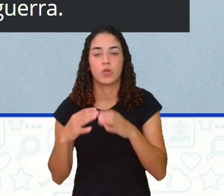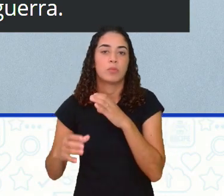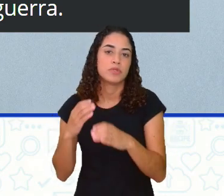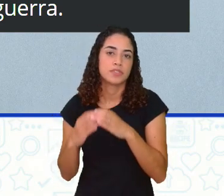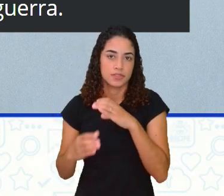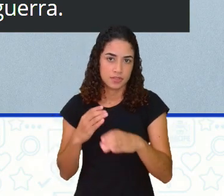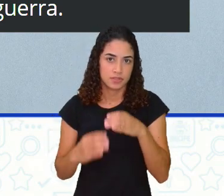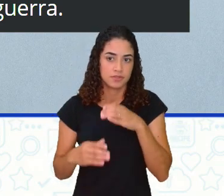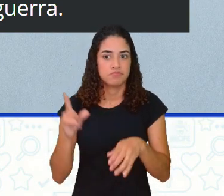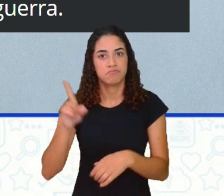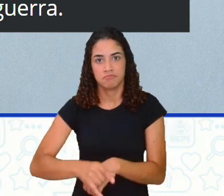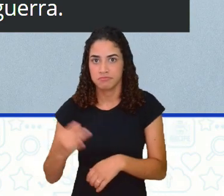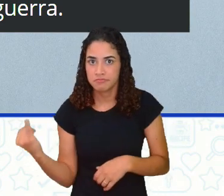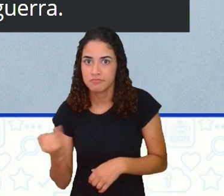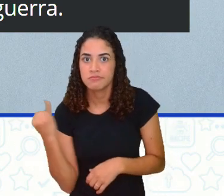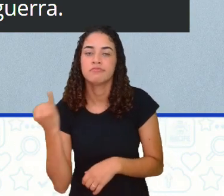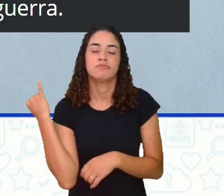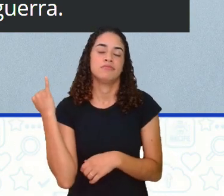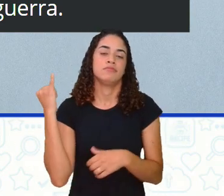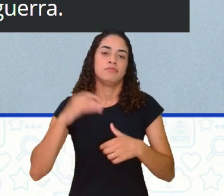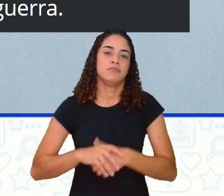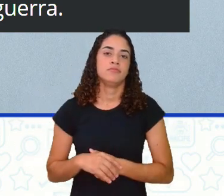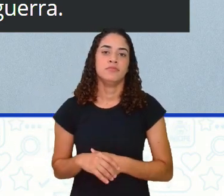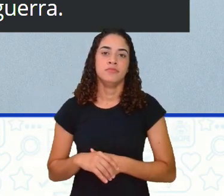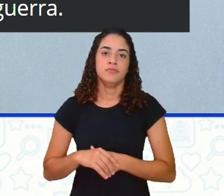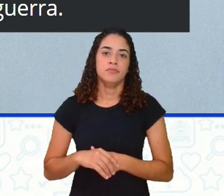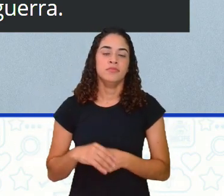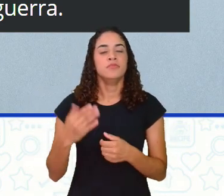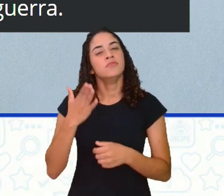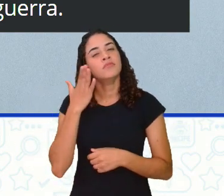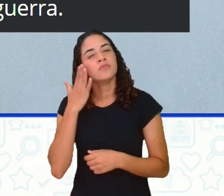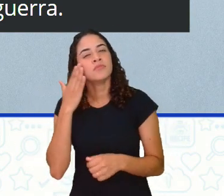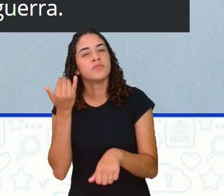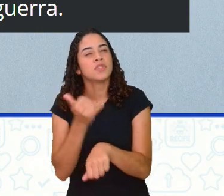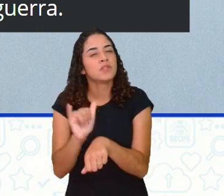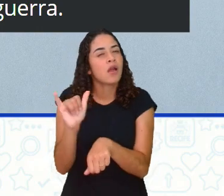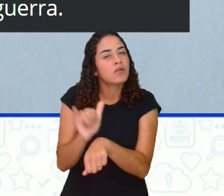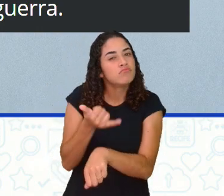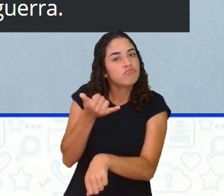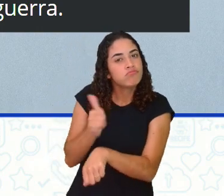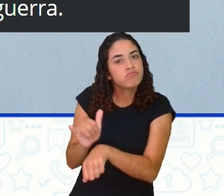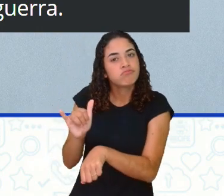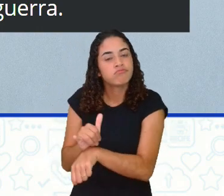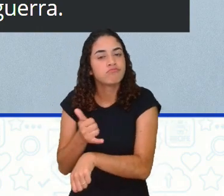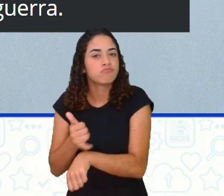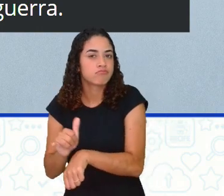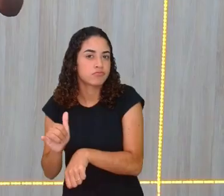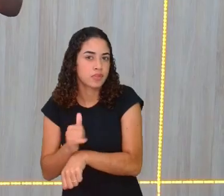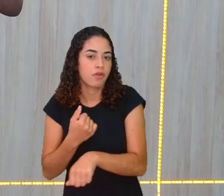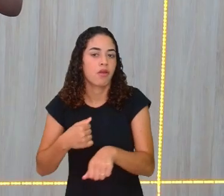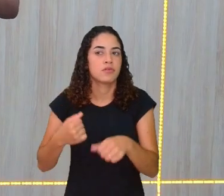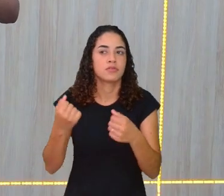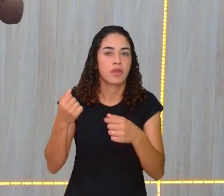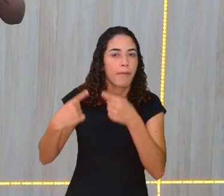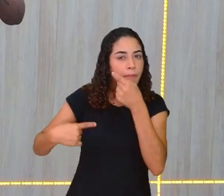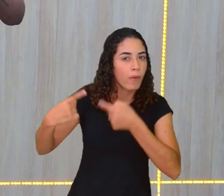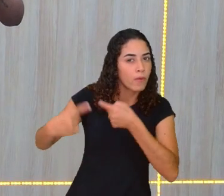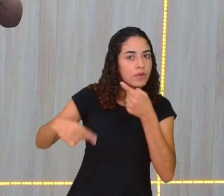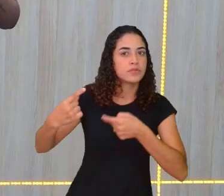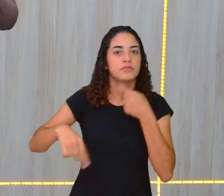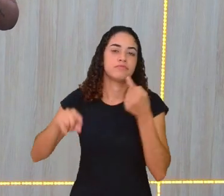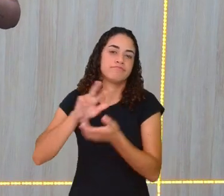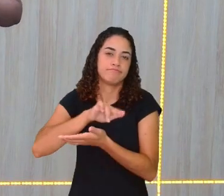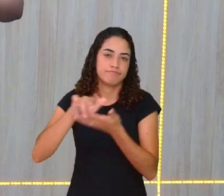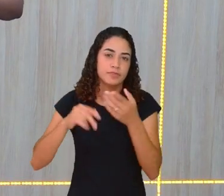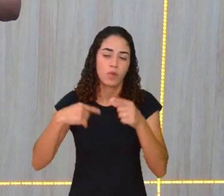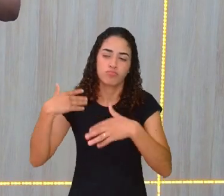era crucial para entender estratégias bélicas e políticas, né, com o tempo e com o